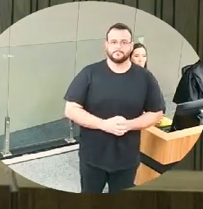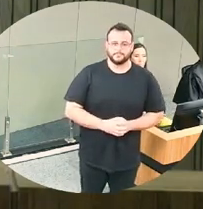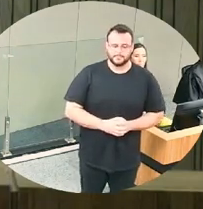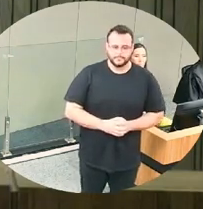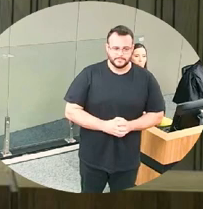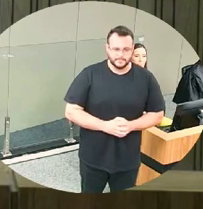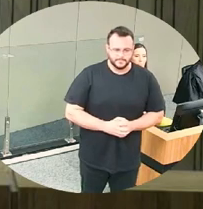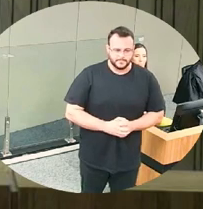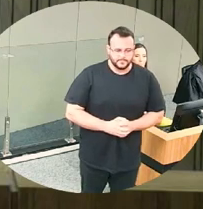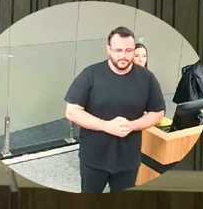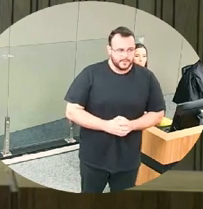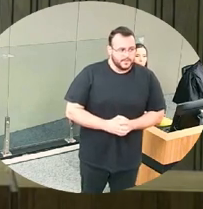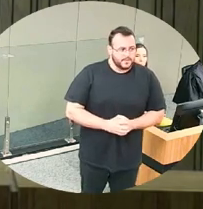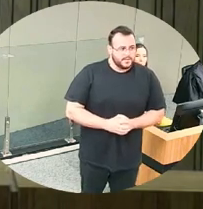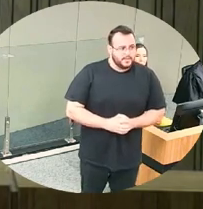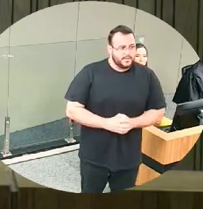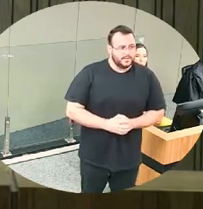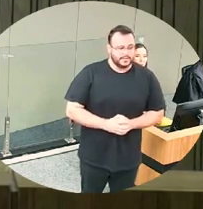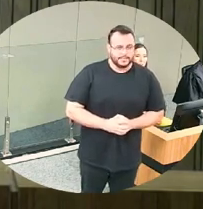pronunciamento